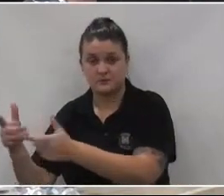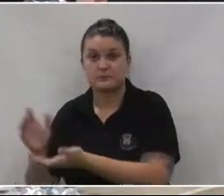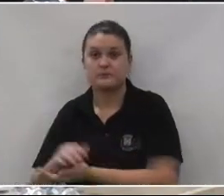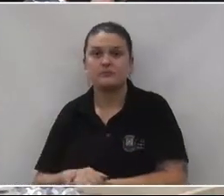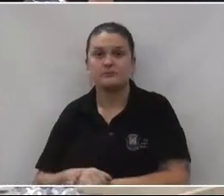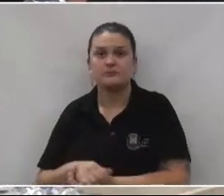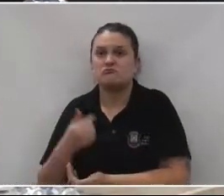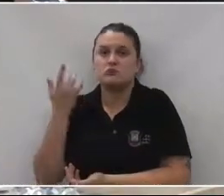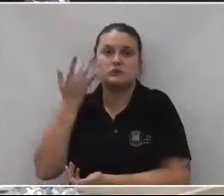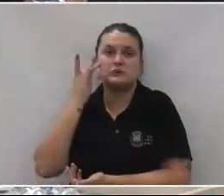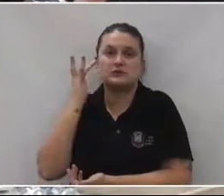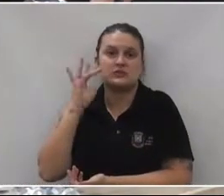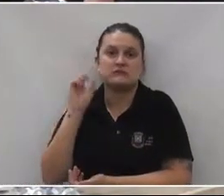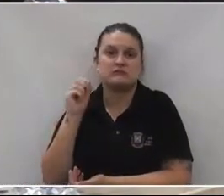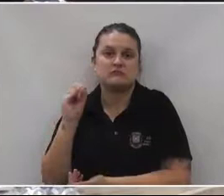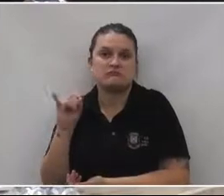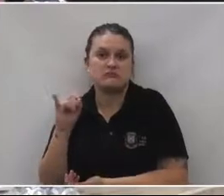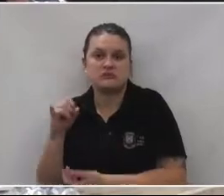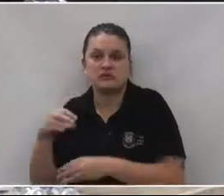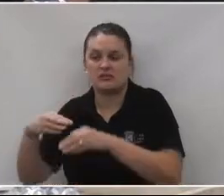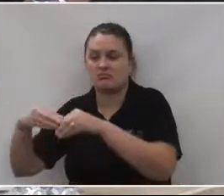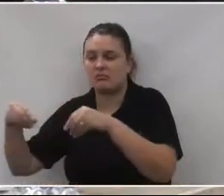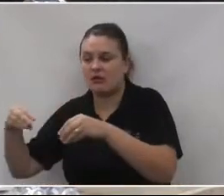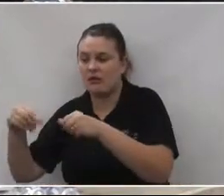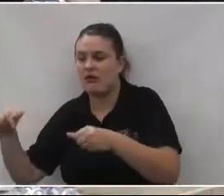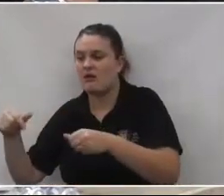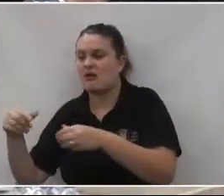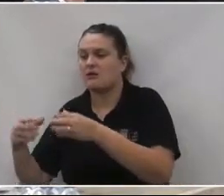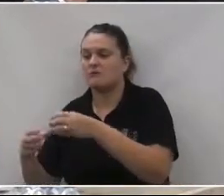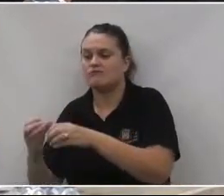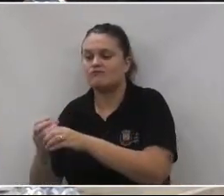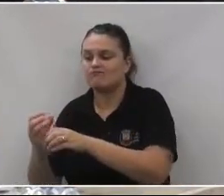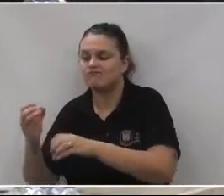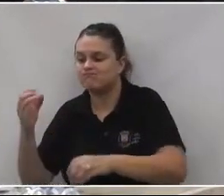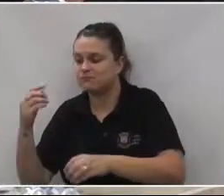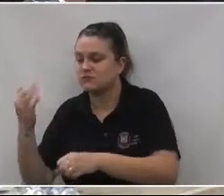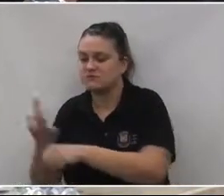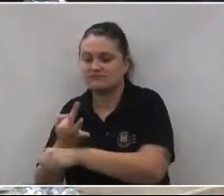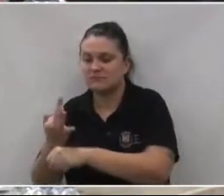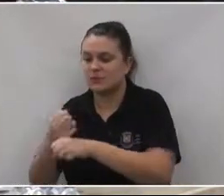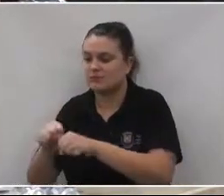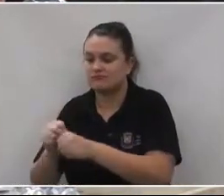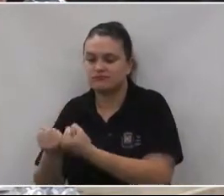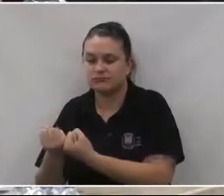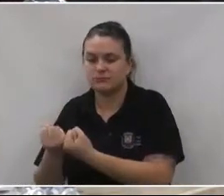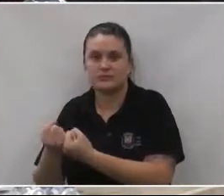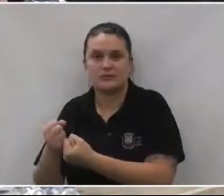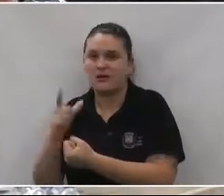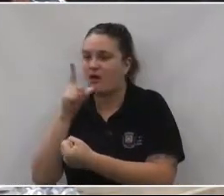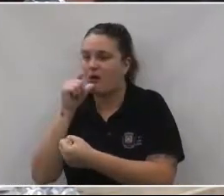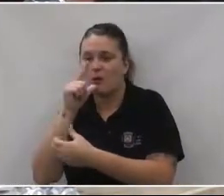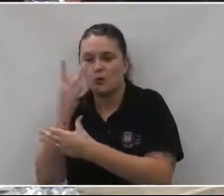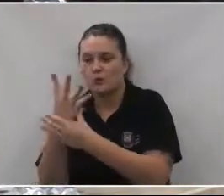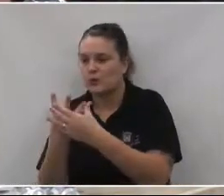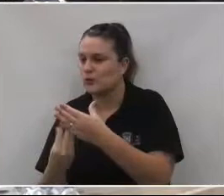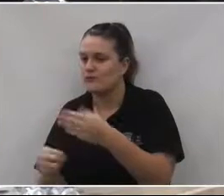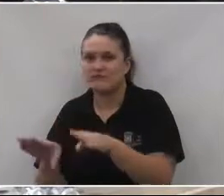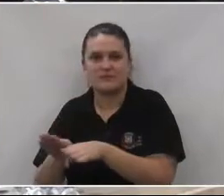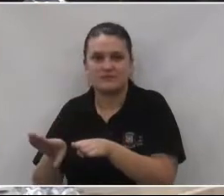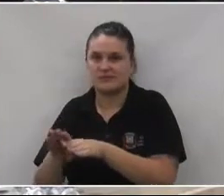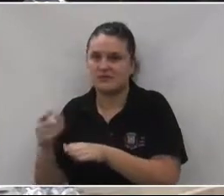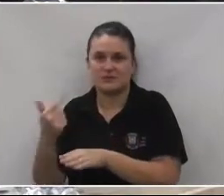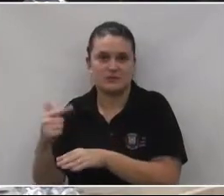não sei se foi até com o caso de aterro a tubulação acabou quebrando a ali também